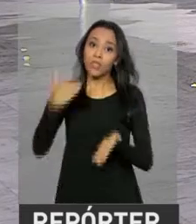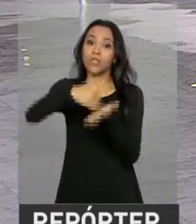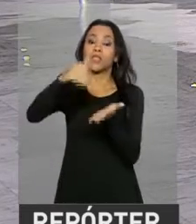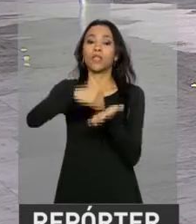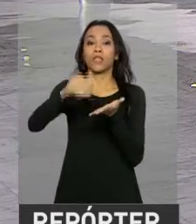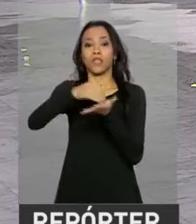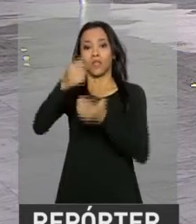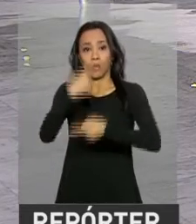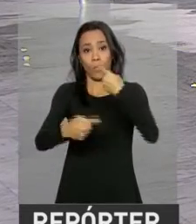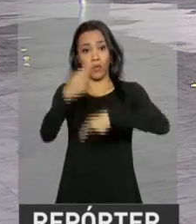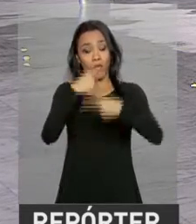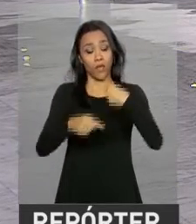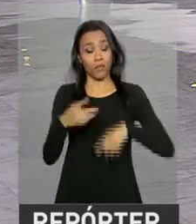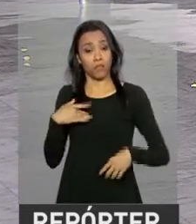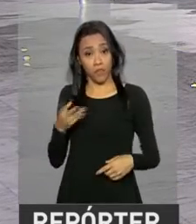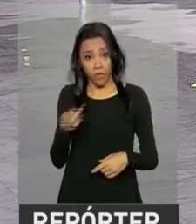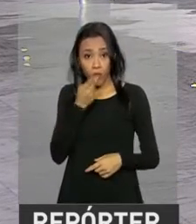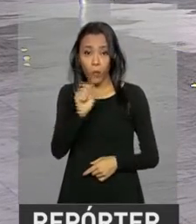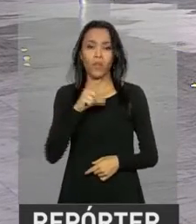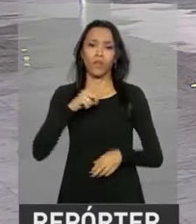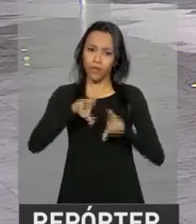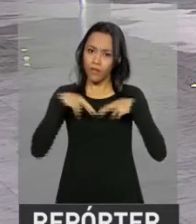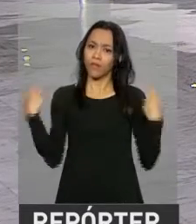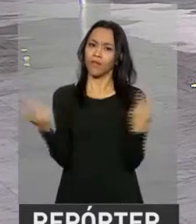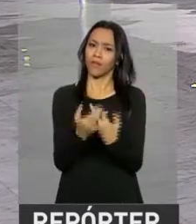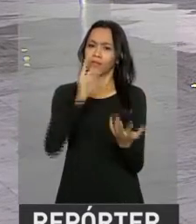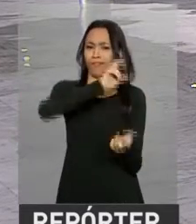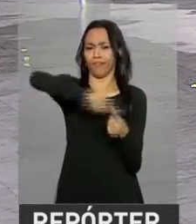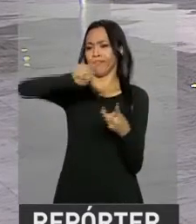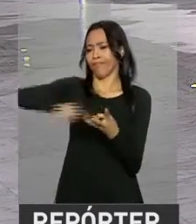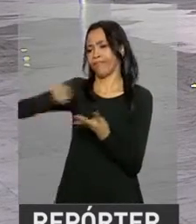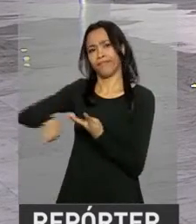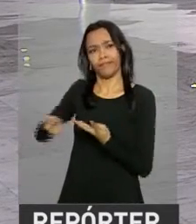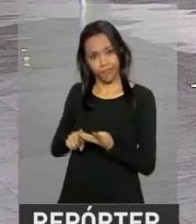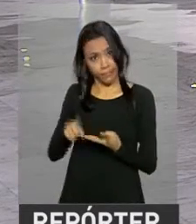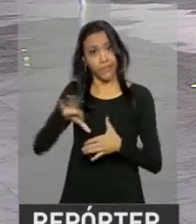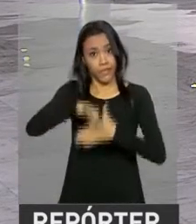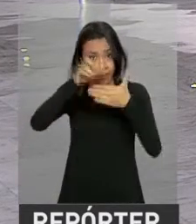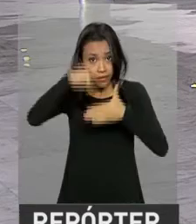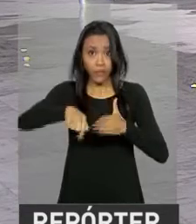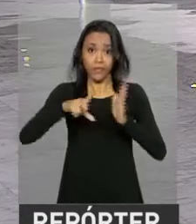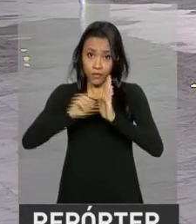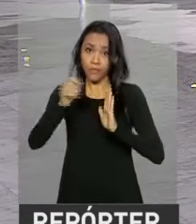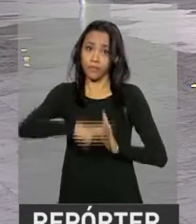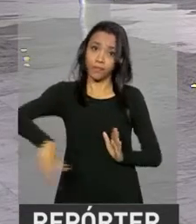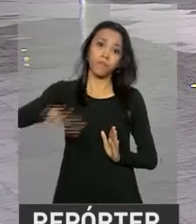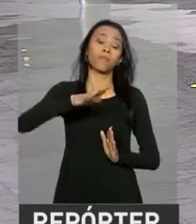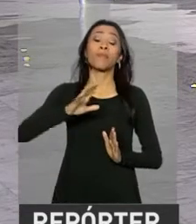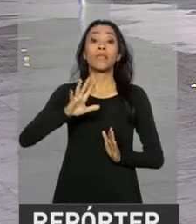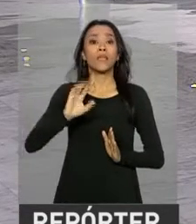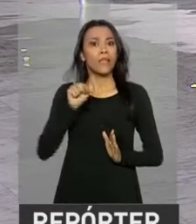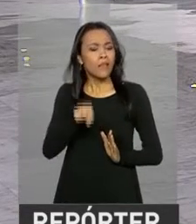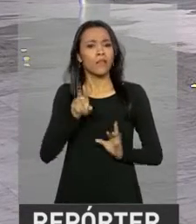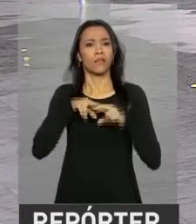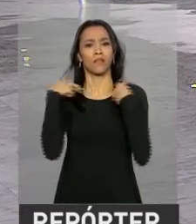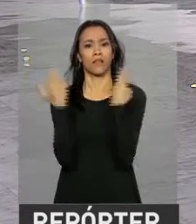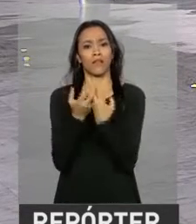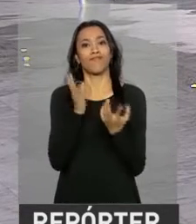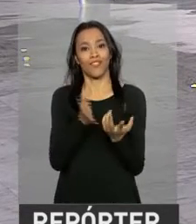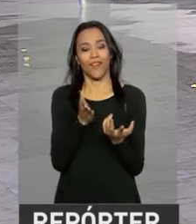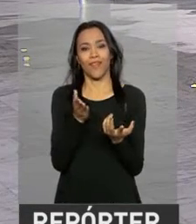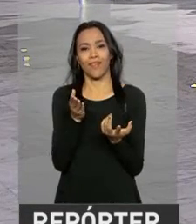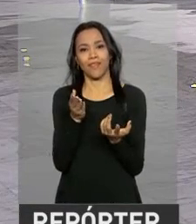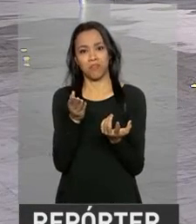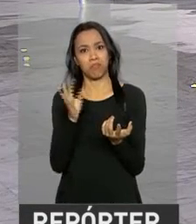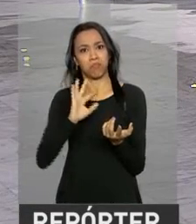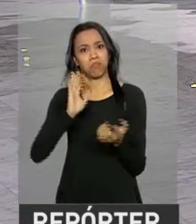vieira lima ele teve uma reunião com líderes com parlamentares aqui no palácio do planalto e dessa reunião por exemplo já saíram